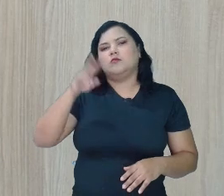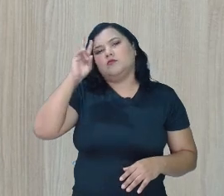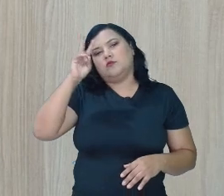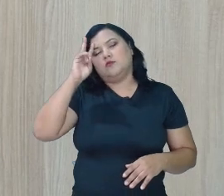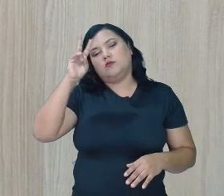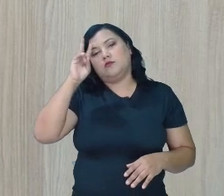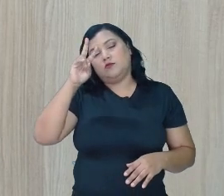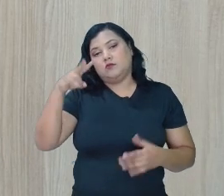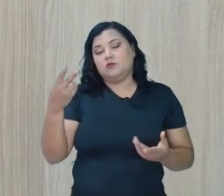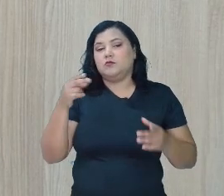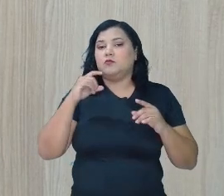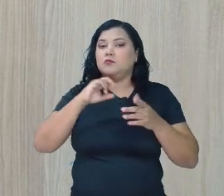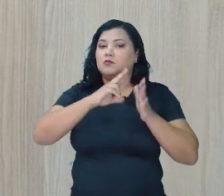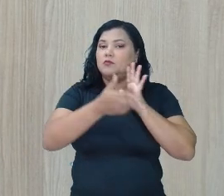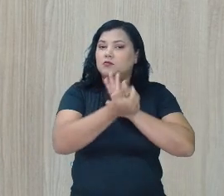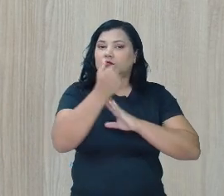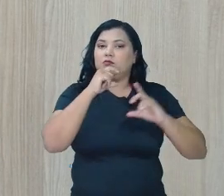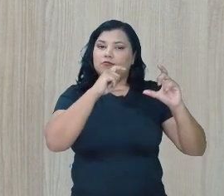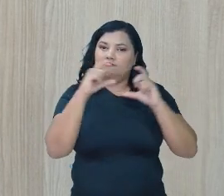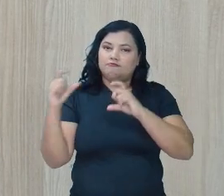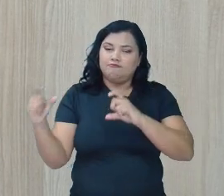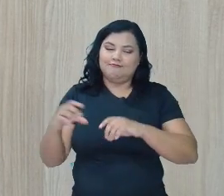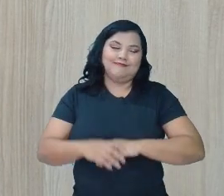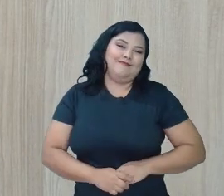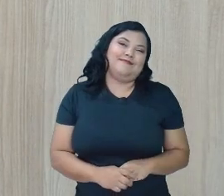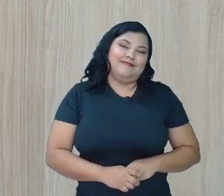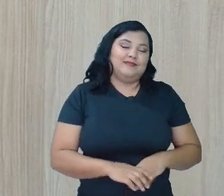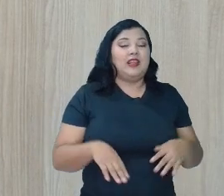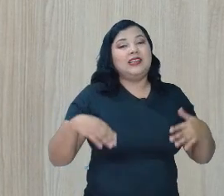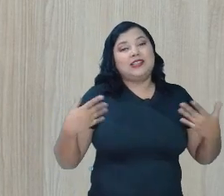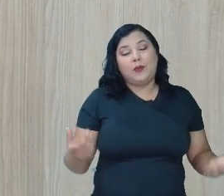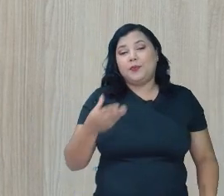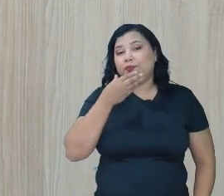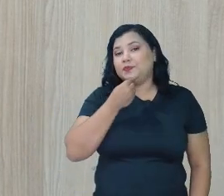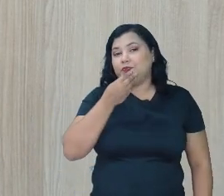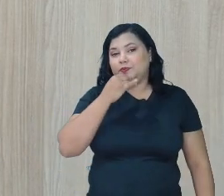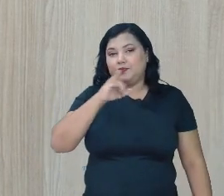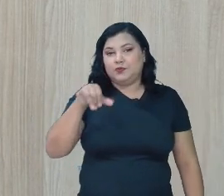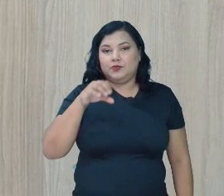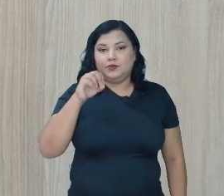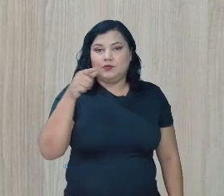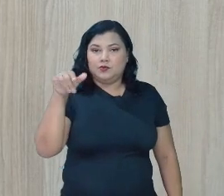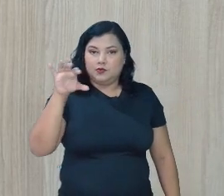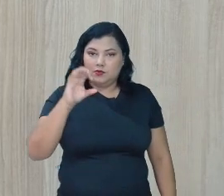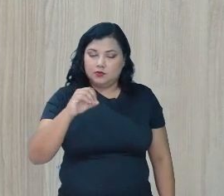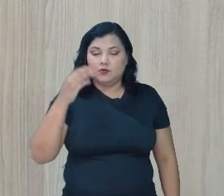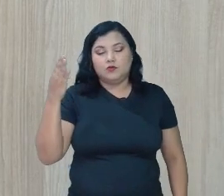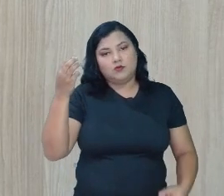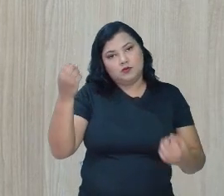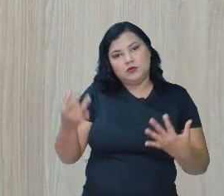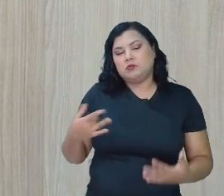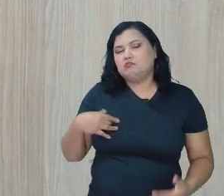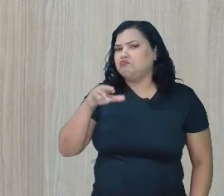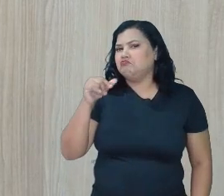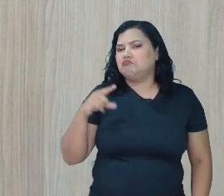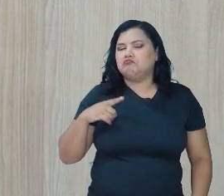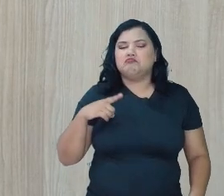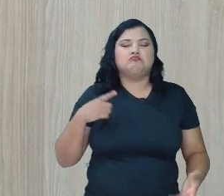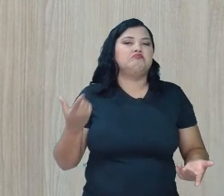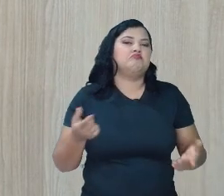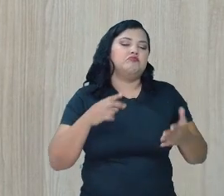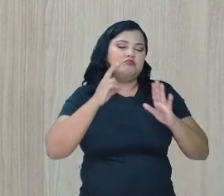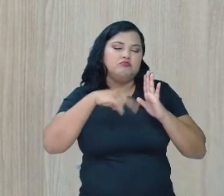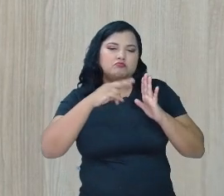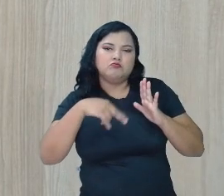um. Então, aí vamos fazer um movimento para que João consiga, de repente, ir numa biblioteca, pegar emprestado em